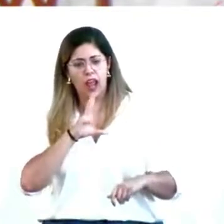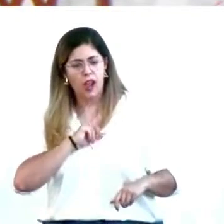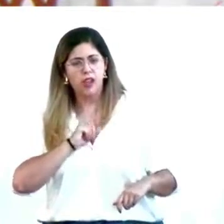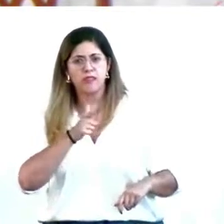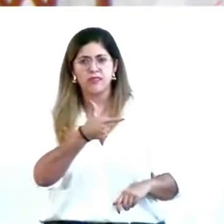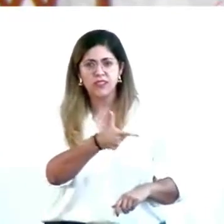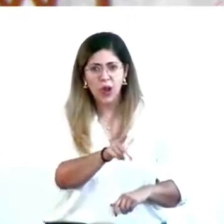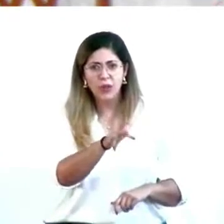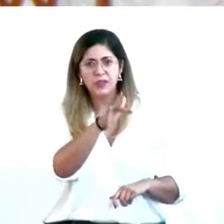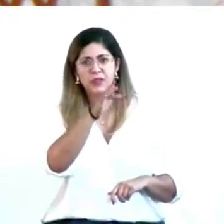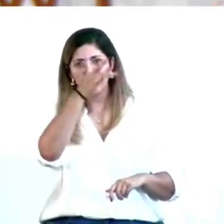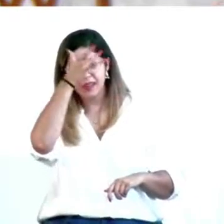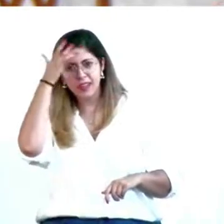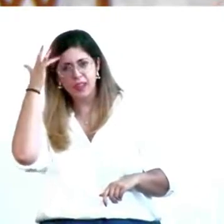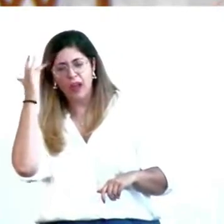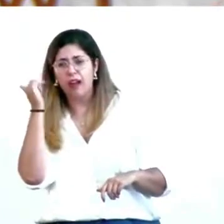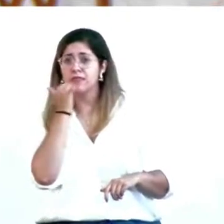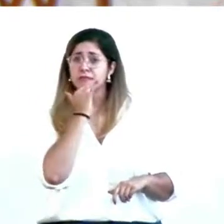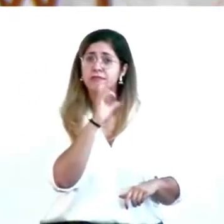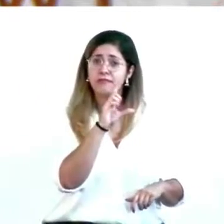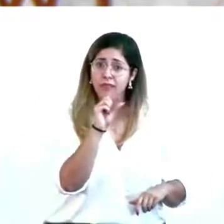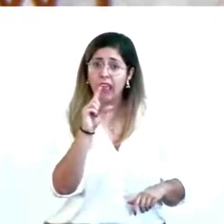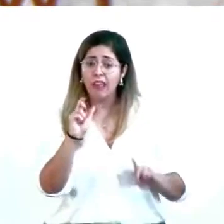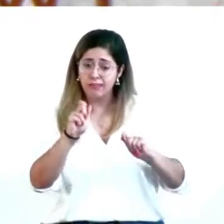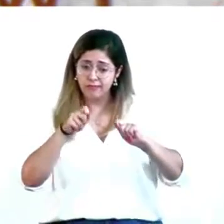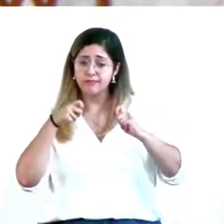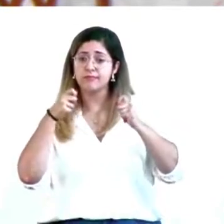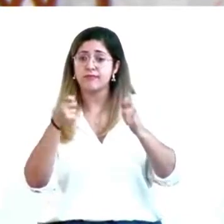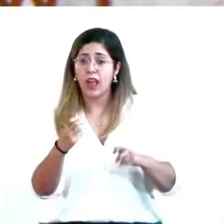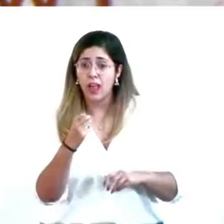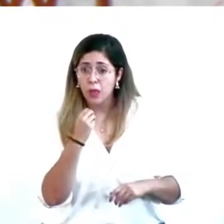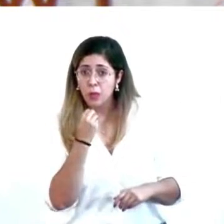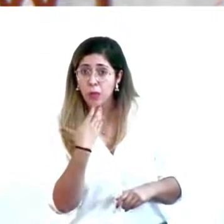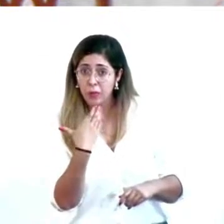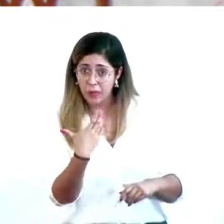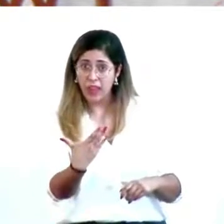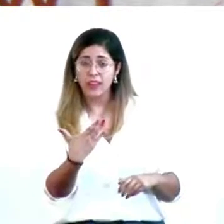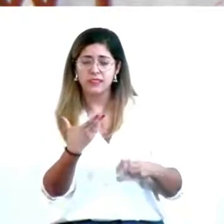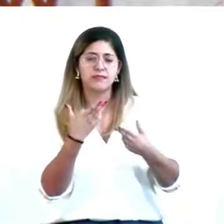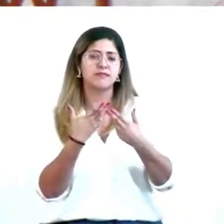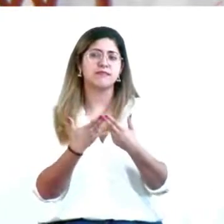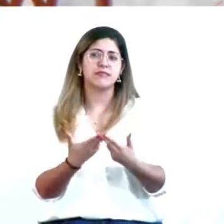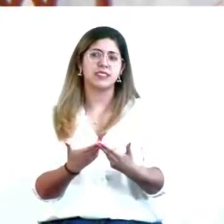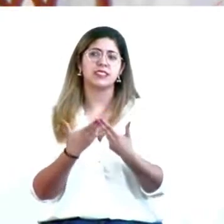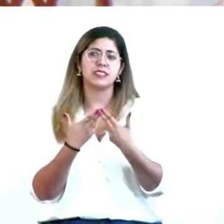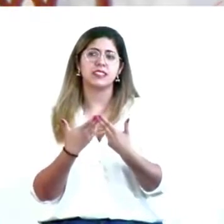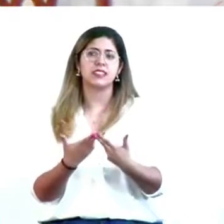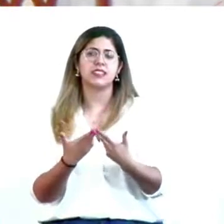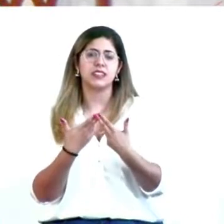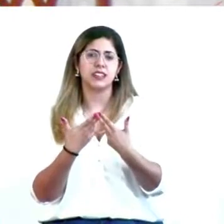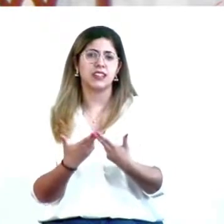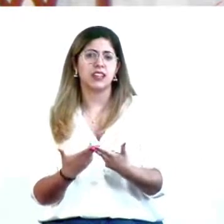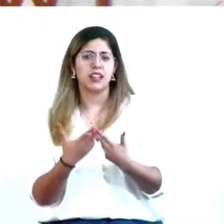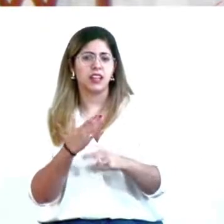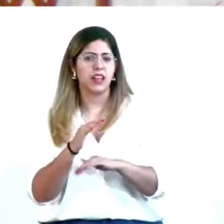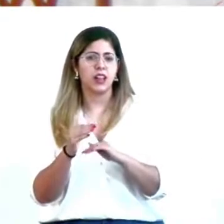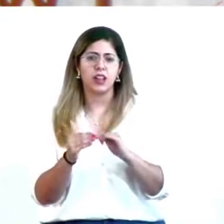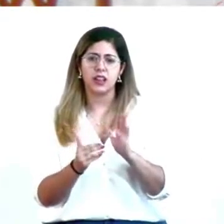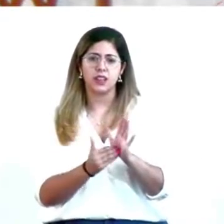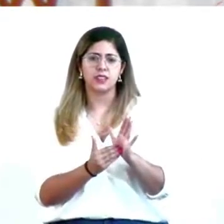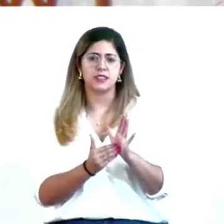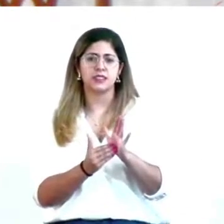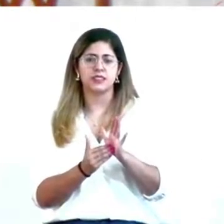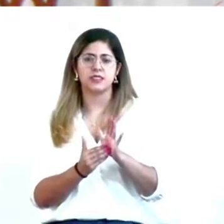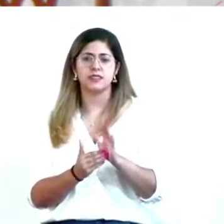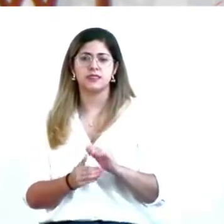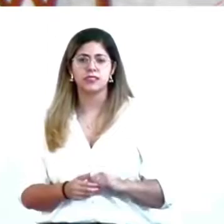irmão, perdão, bondade, mansidão, domínio próprio. Nós não